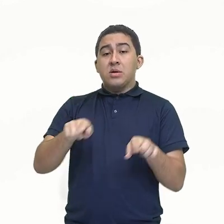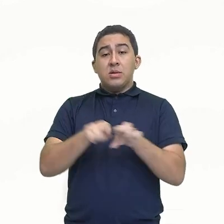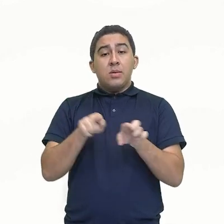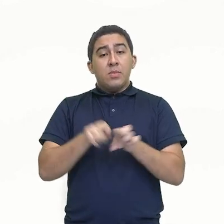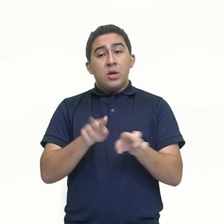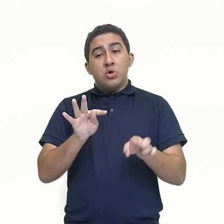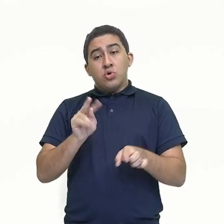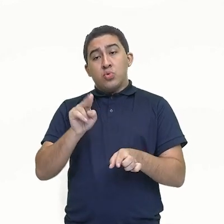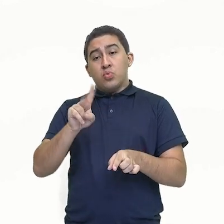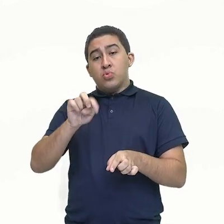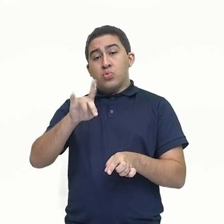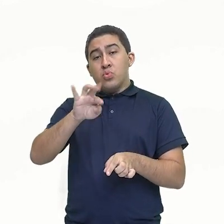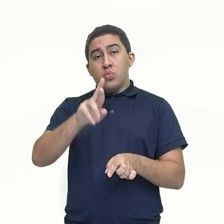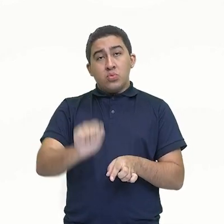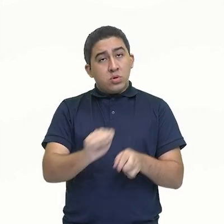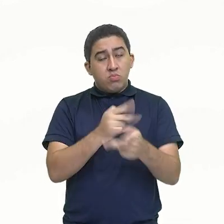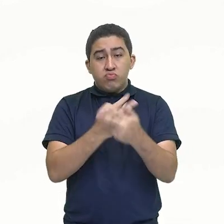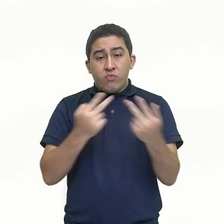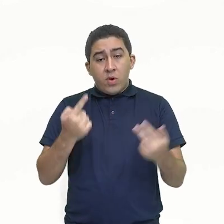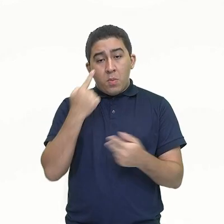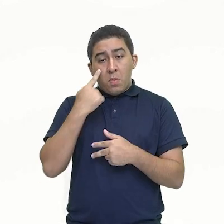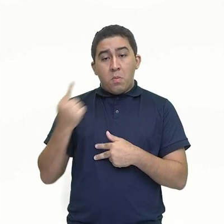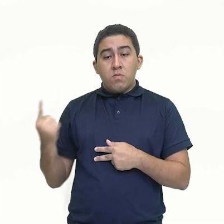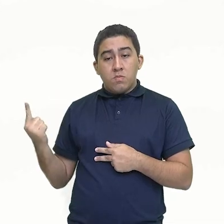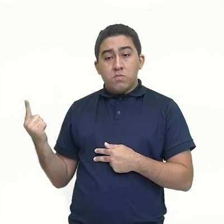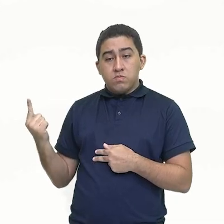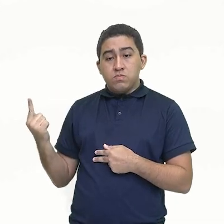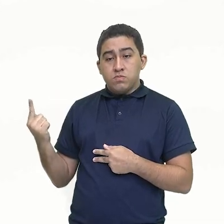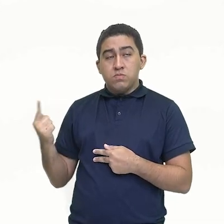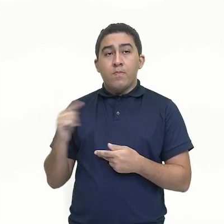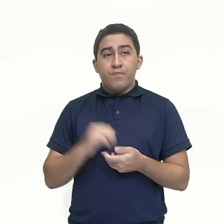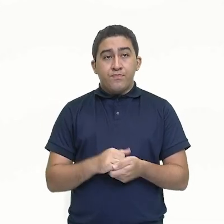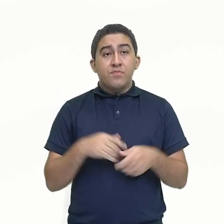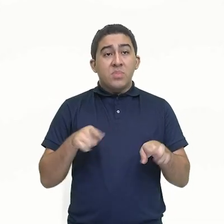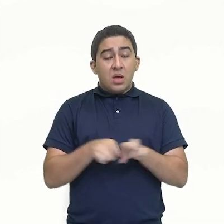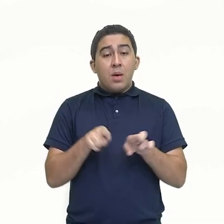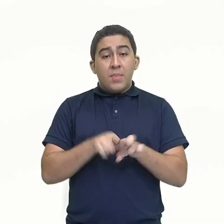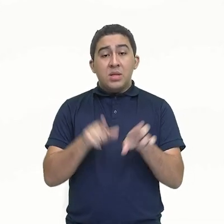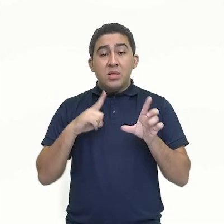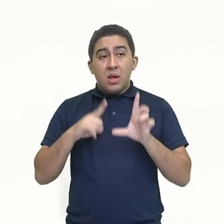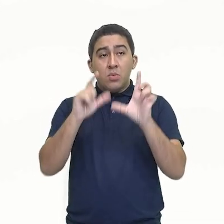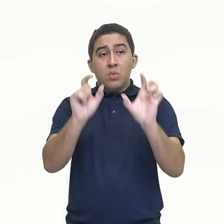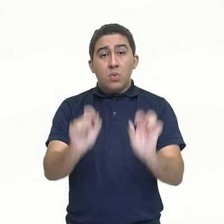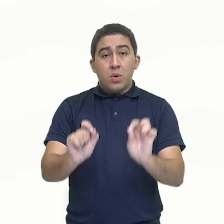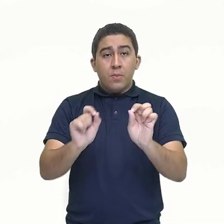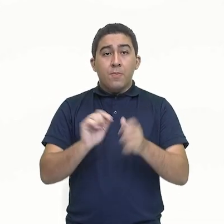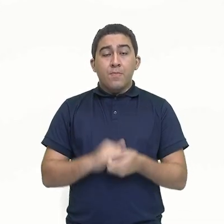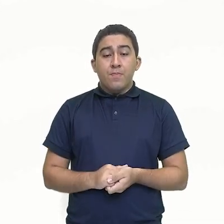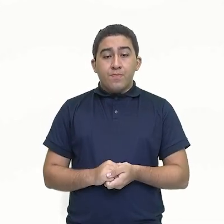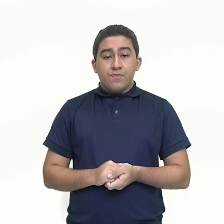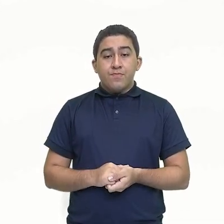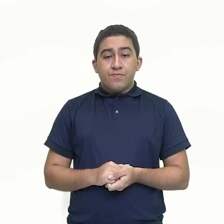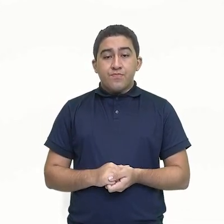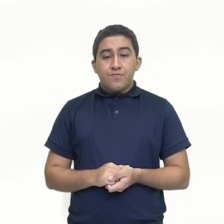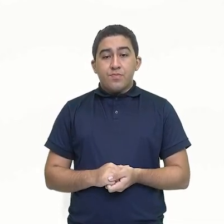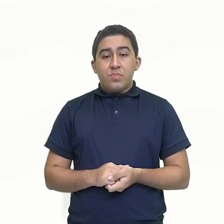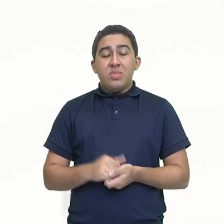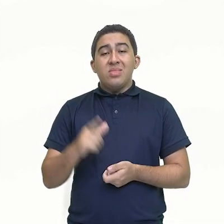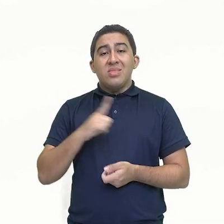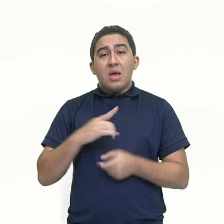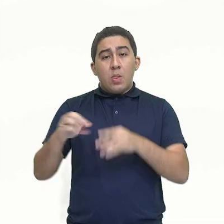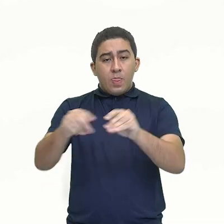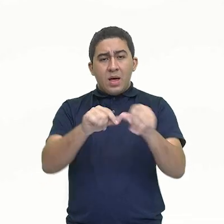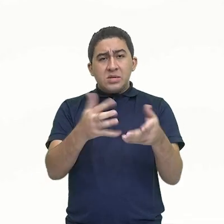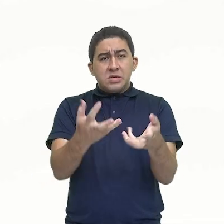como a taiga ou a chamada floresta boreal. Nós temos também aqui, olha, os